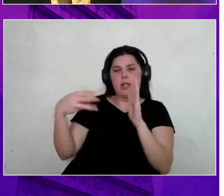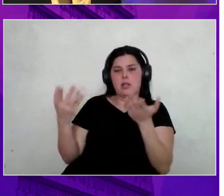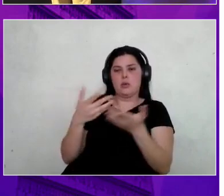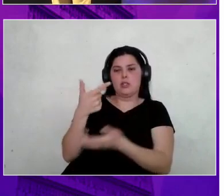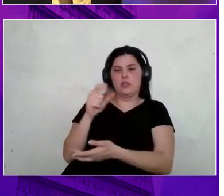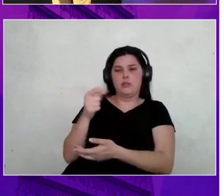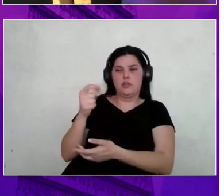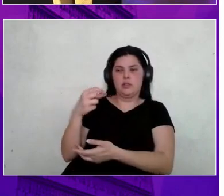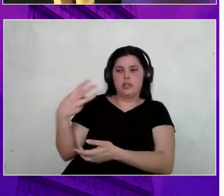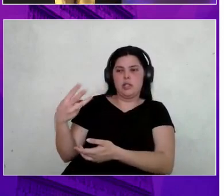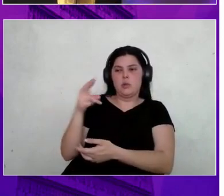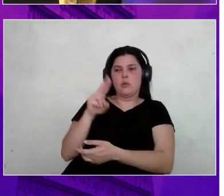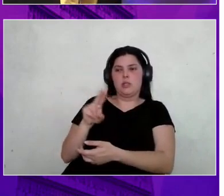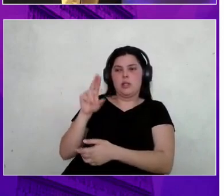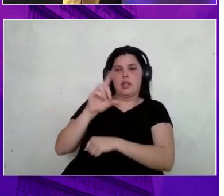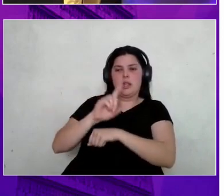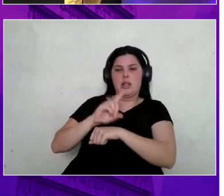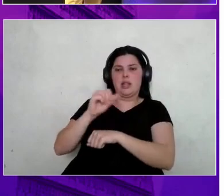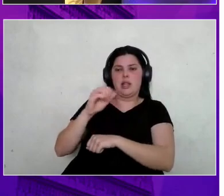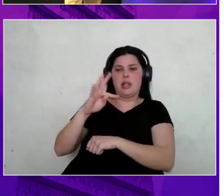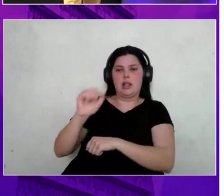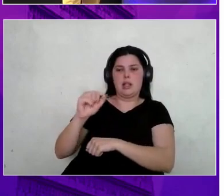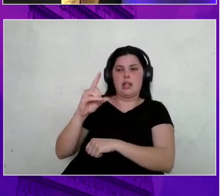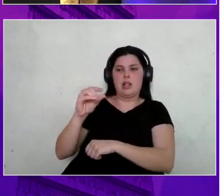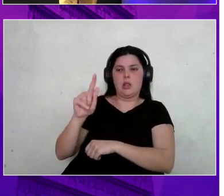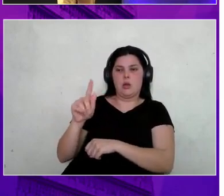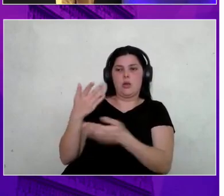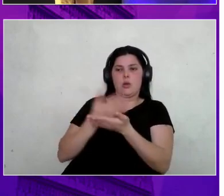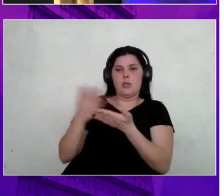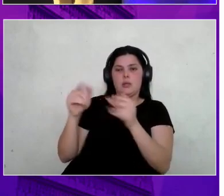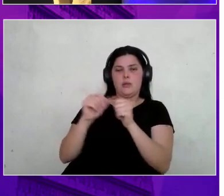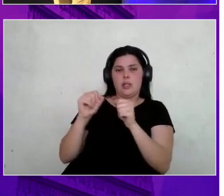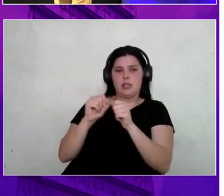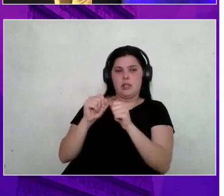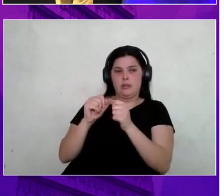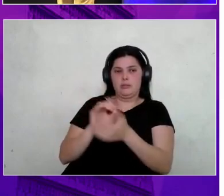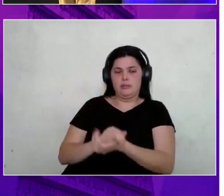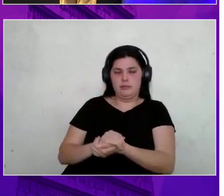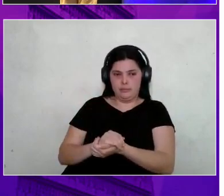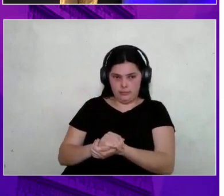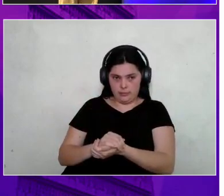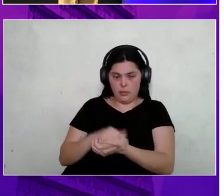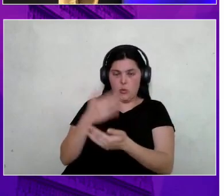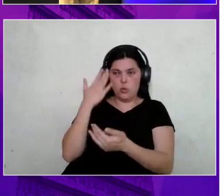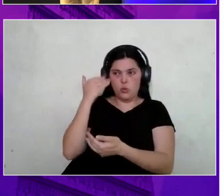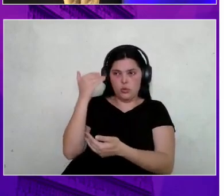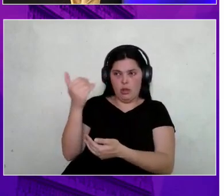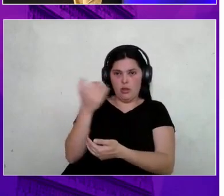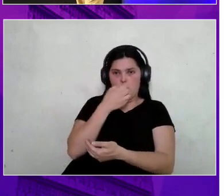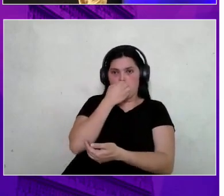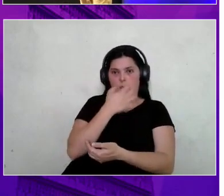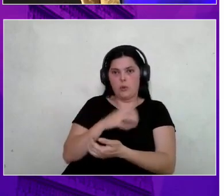Datadog, fizemos a adoção dele desde o final do ano para cá, isso tem sido um sucesso.